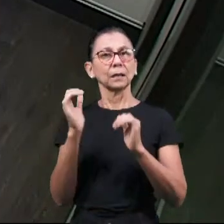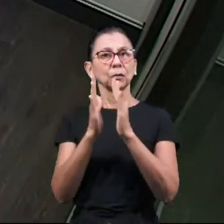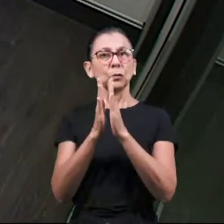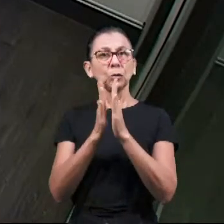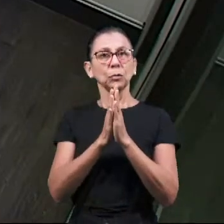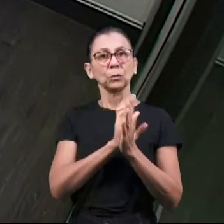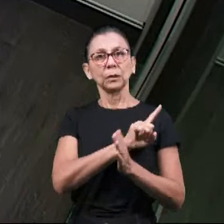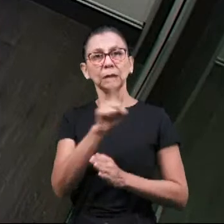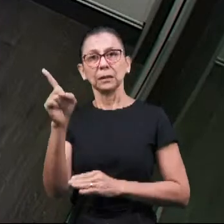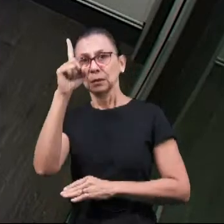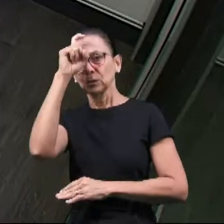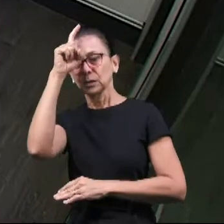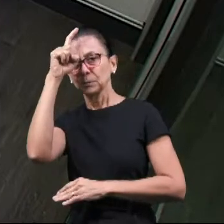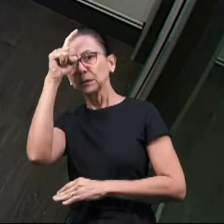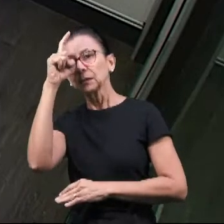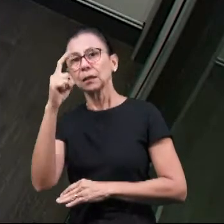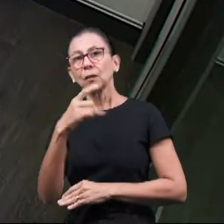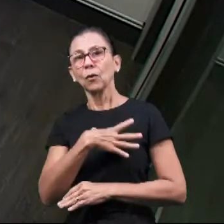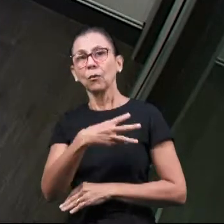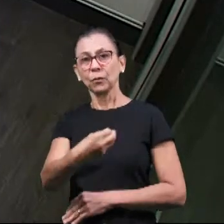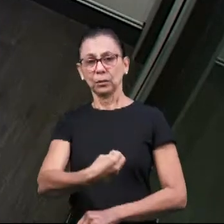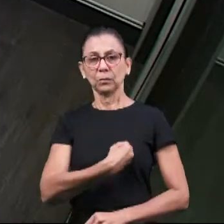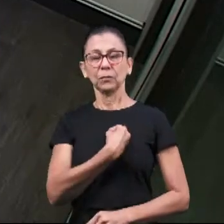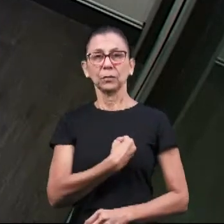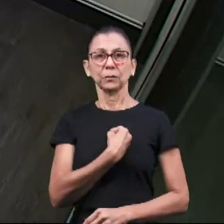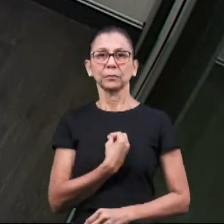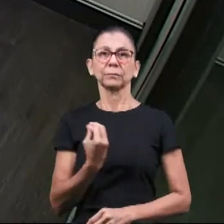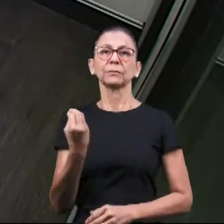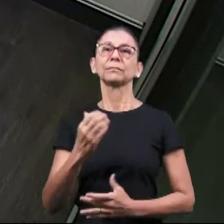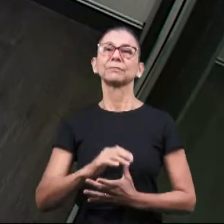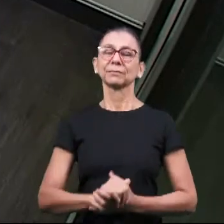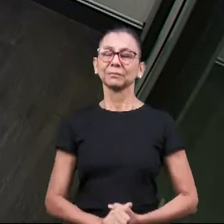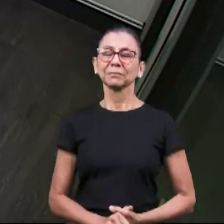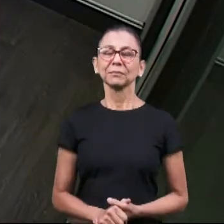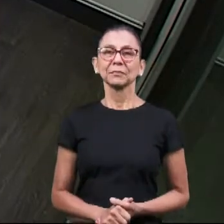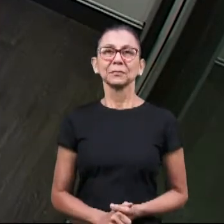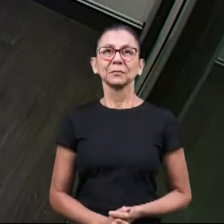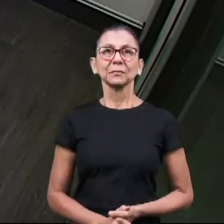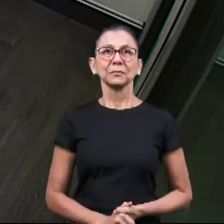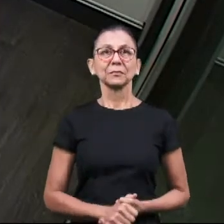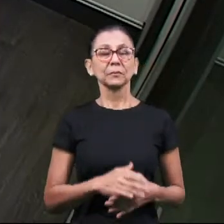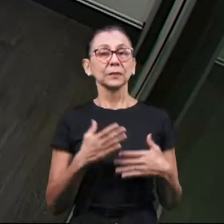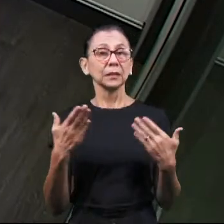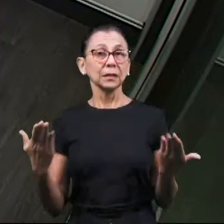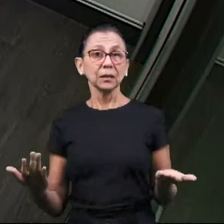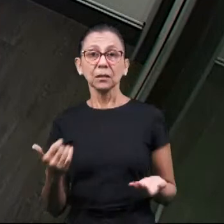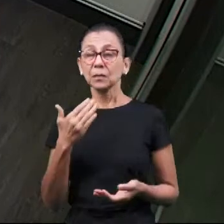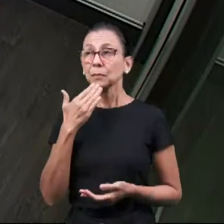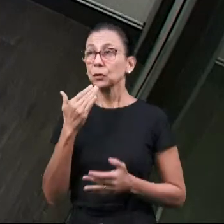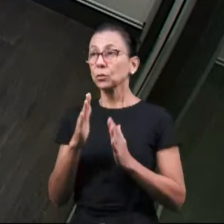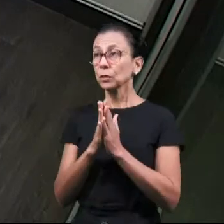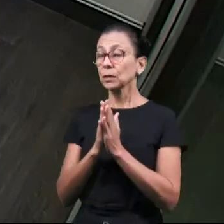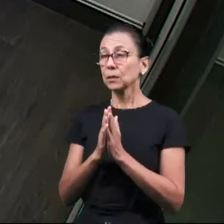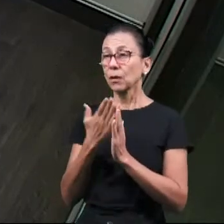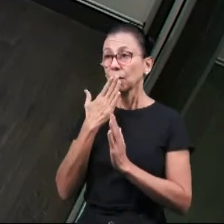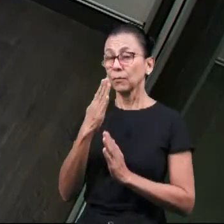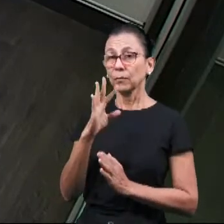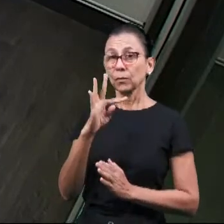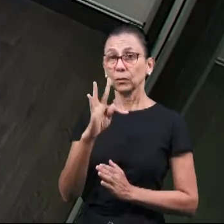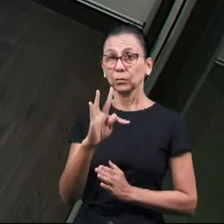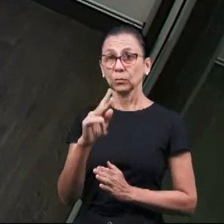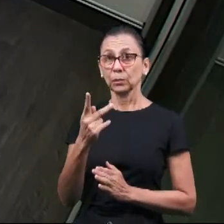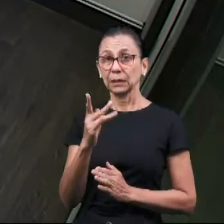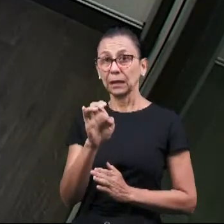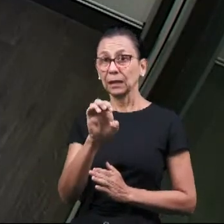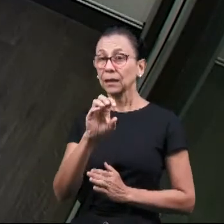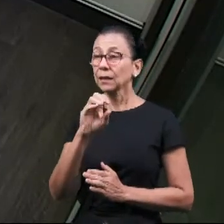WhatsApp aqui a mensagem do pastor Manuel Bento pedindo para orar pelo Theo, o senhor testificou que era para eu pedir pro pastor para orar naquele momento. O